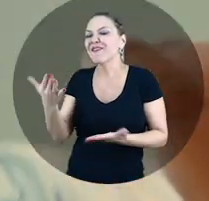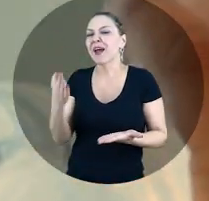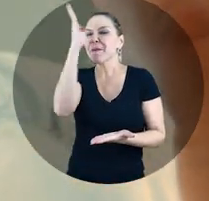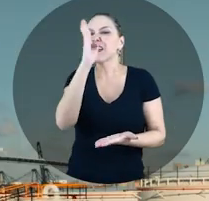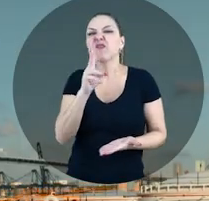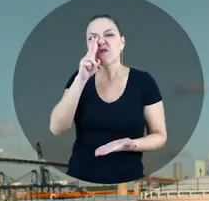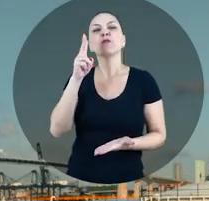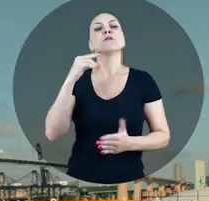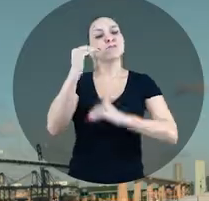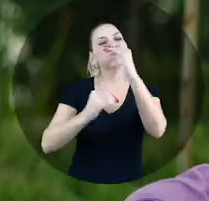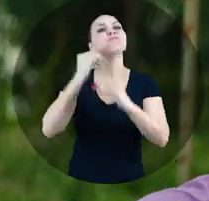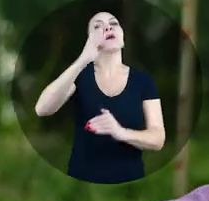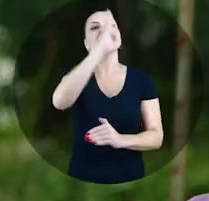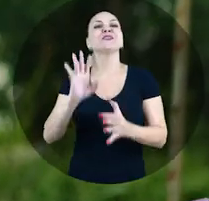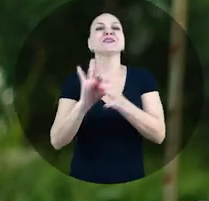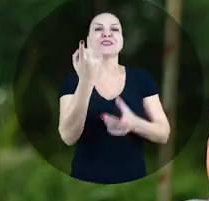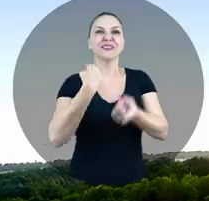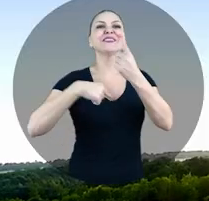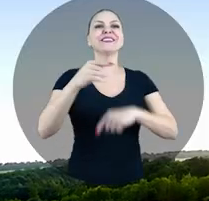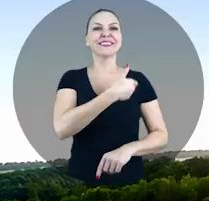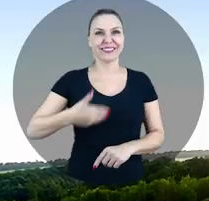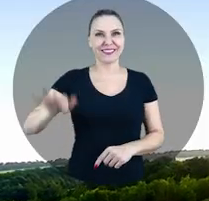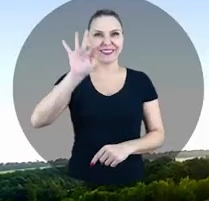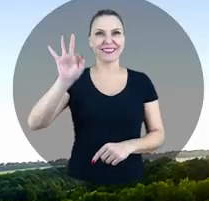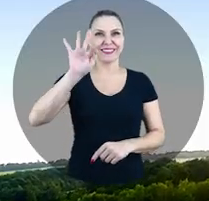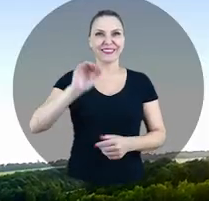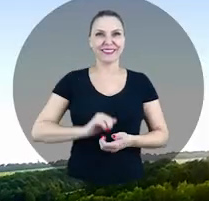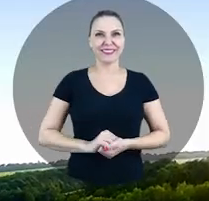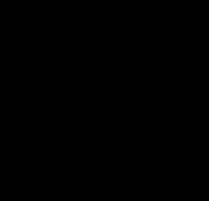com força para crescer. Brasil, União e Reconstrução. Governo Federal.